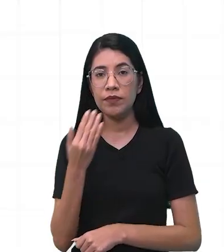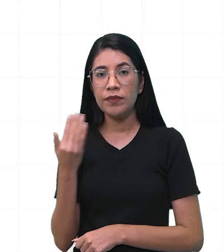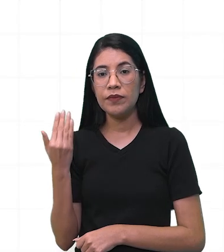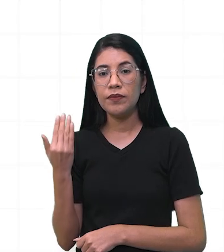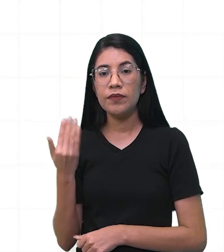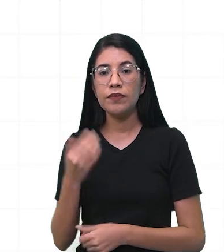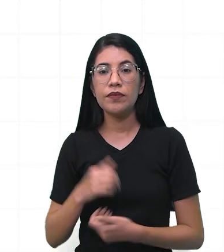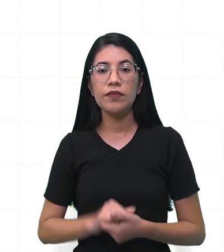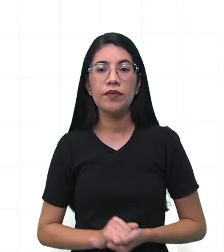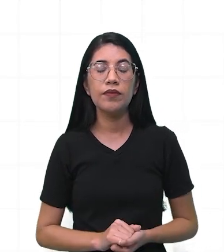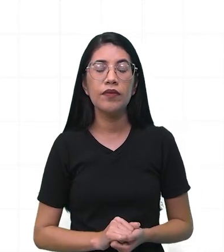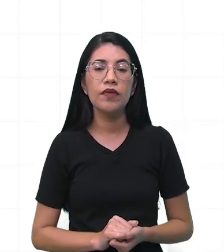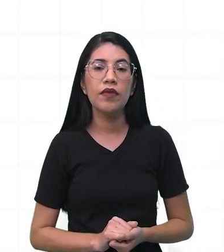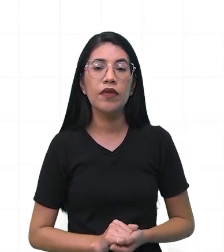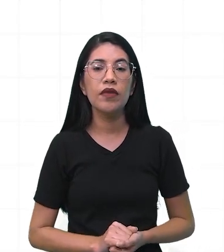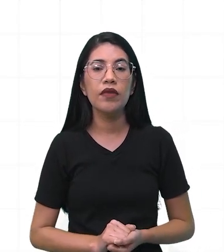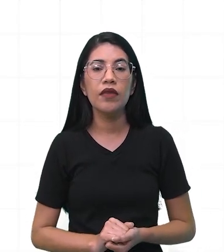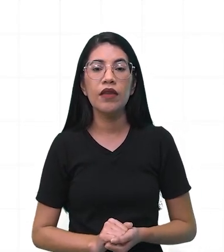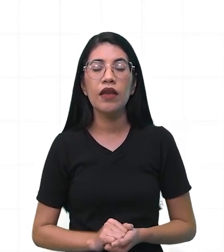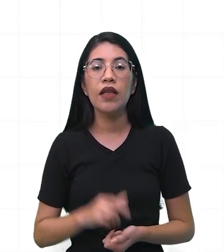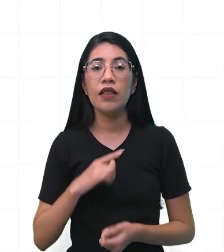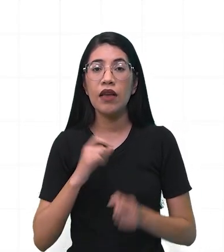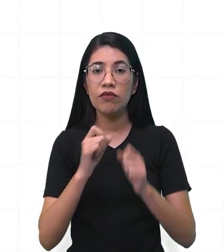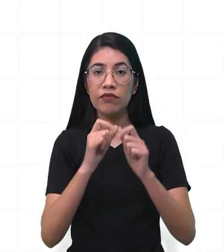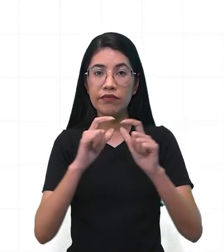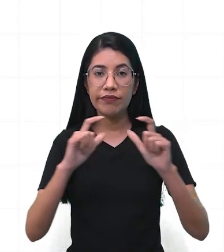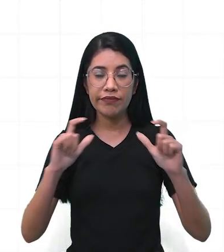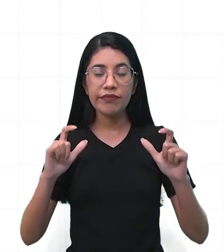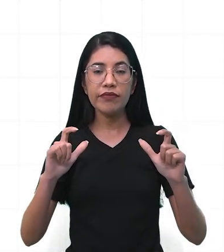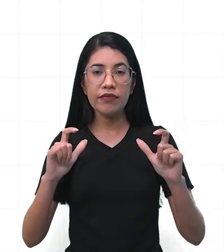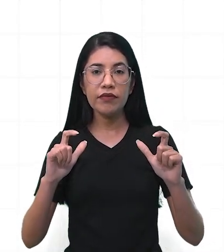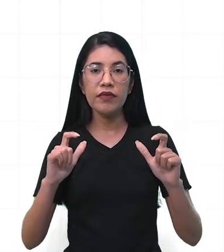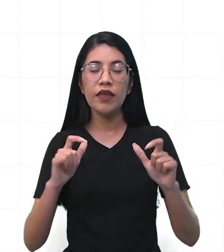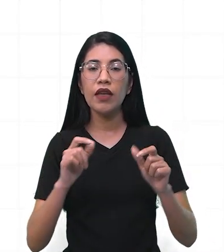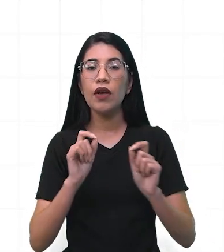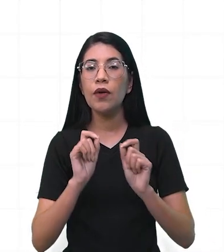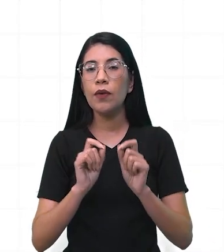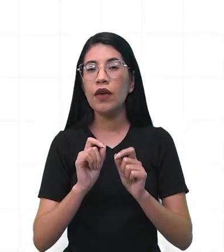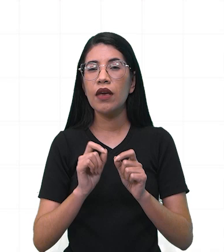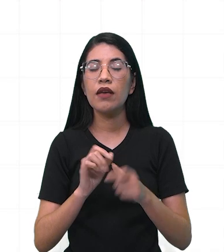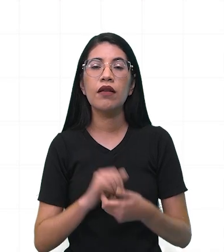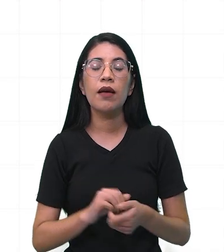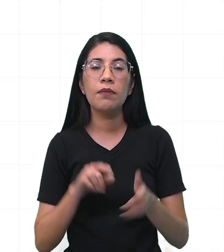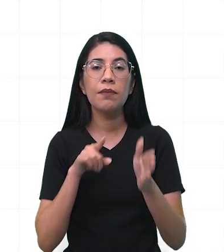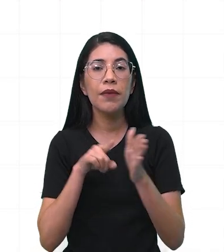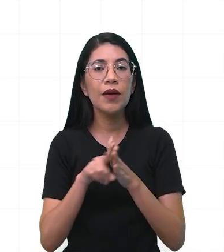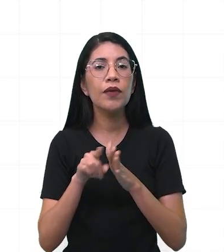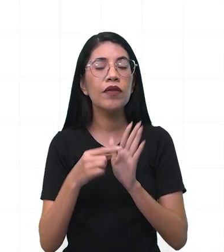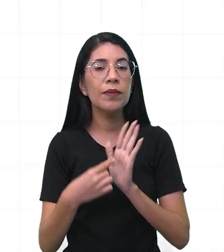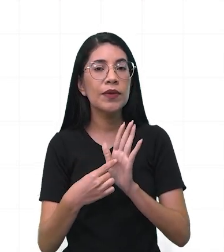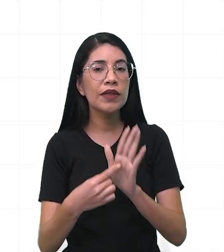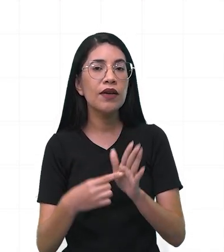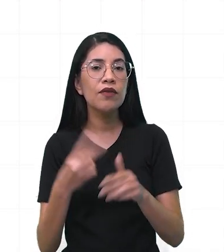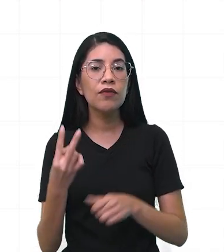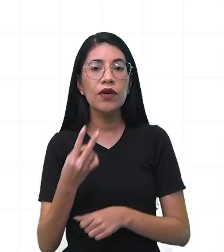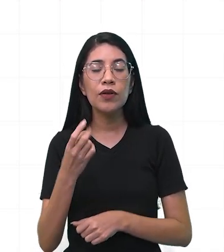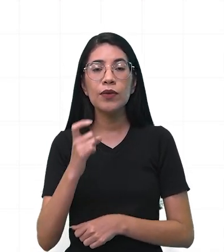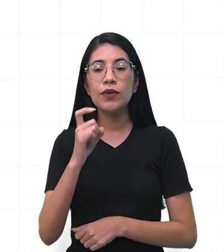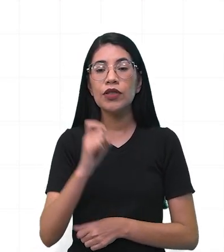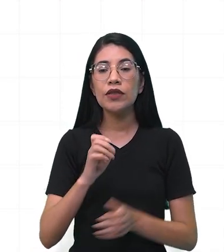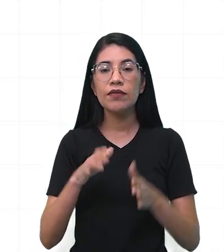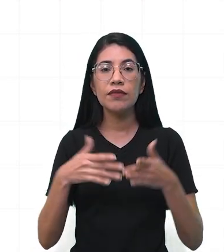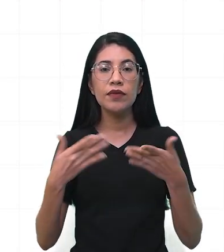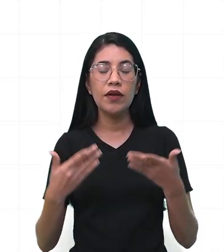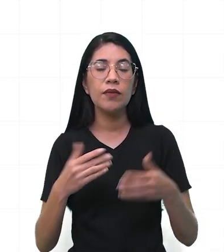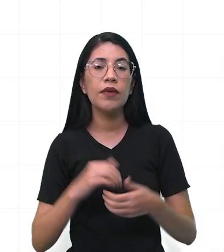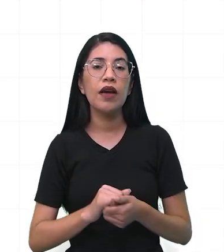cartela. Nós temos aí uma expressão e o problema vai dizer qual o valor do x. E aí